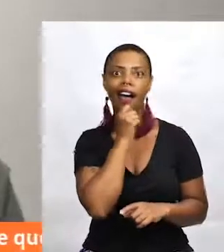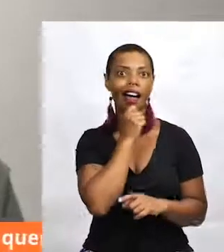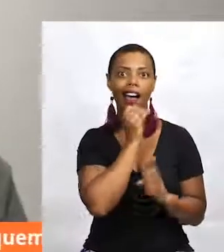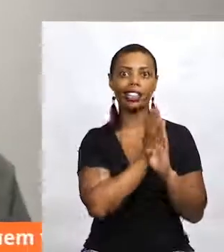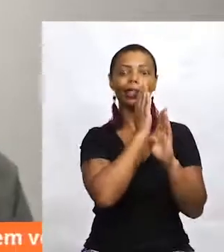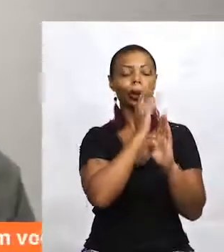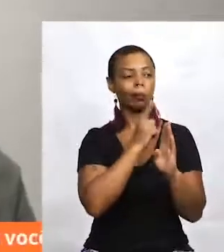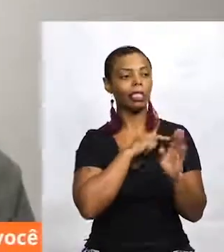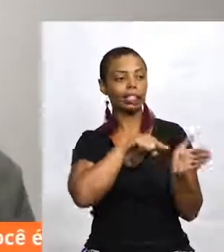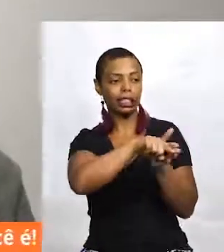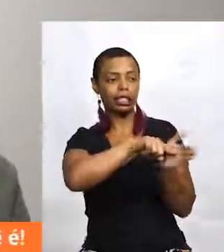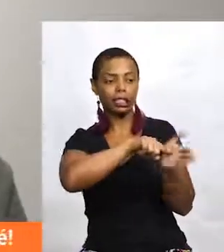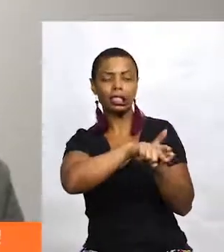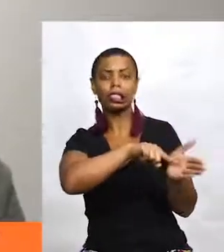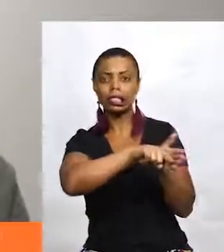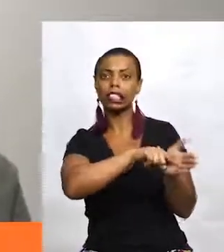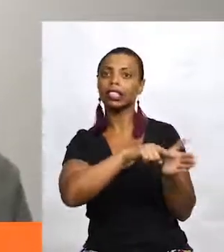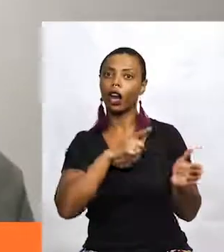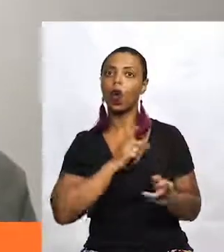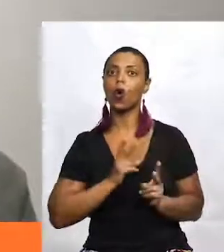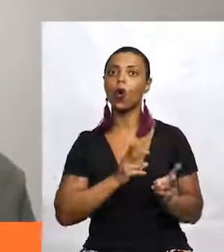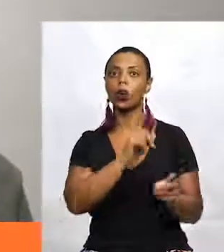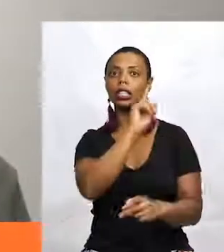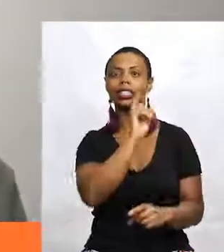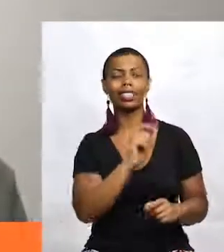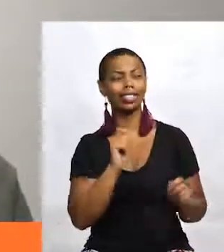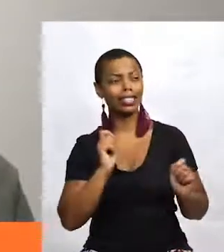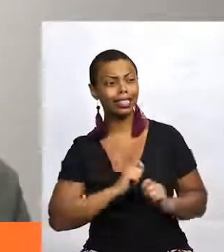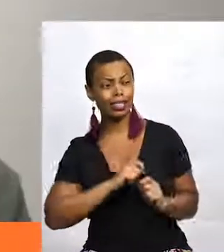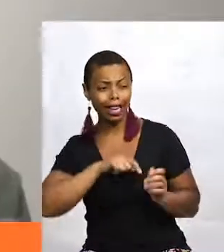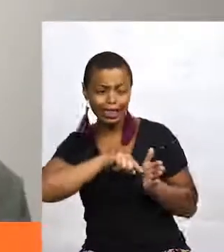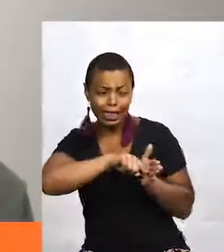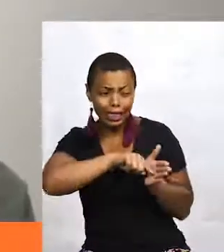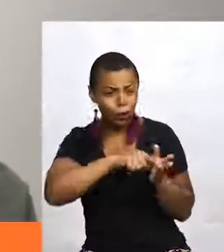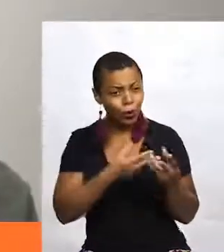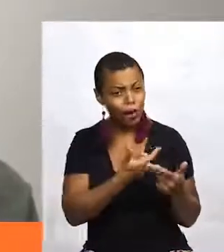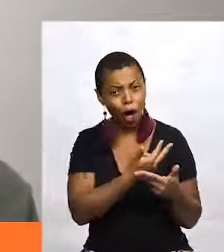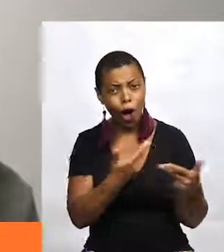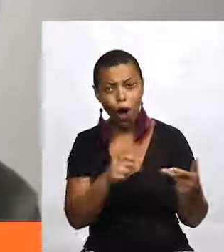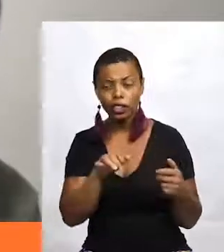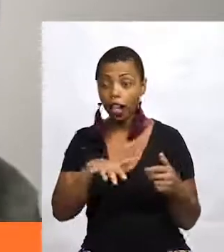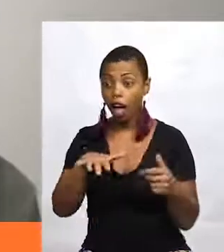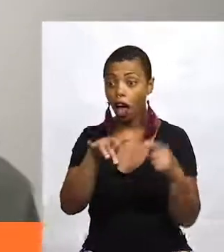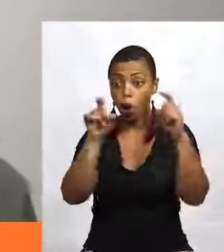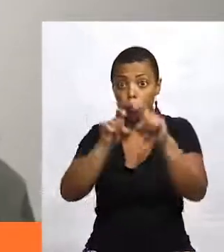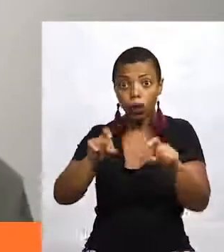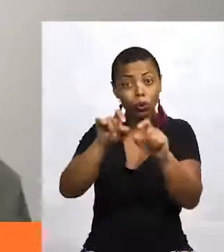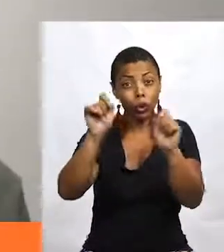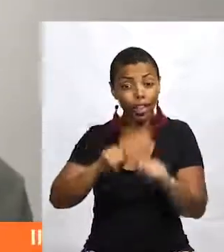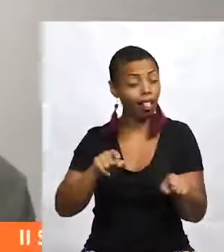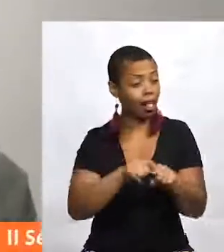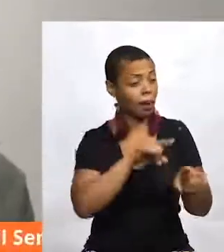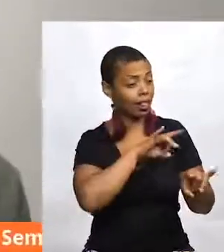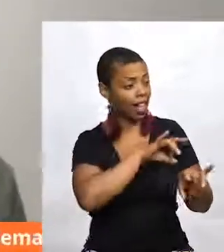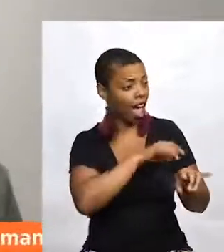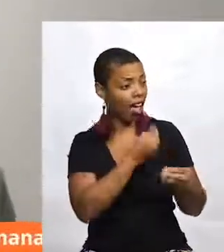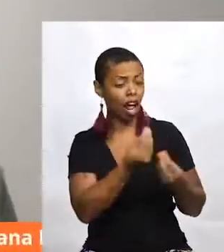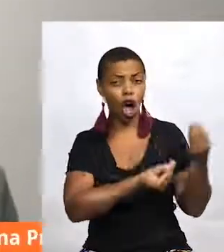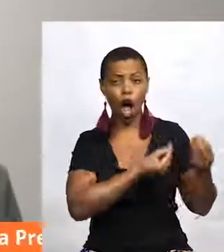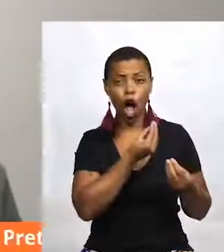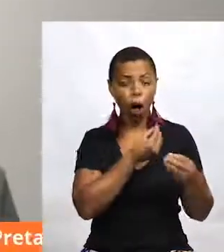de pesquisa muito ampla, que dá para fazer muita coisa, tanto a parte computacional, quanto a parte técnica, né, da estrutura